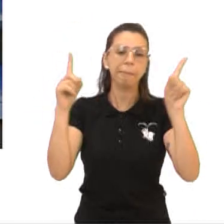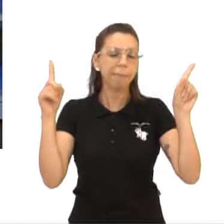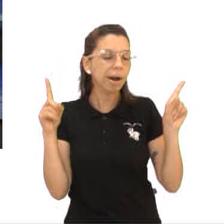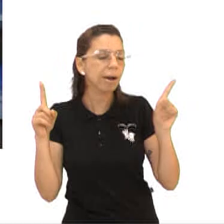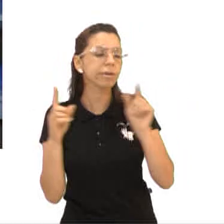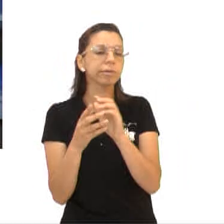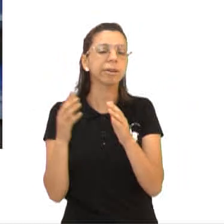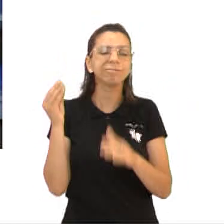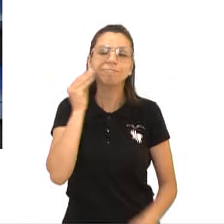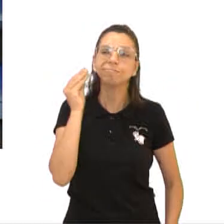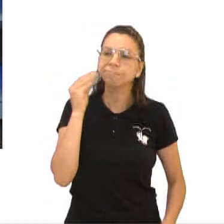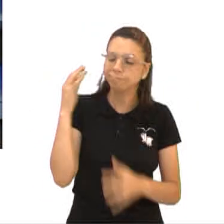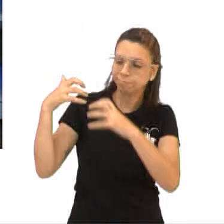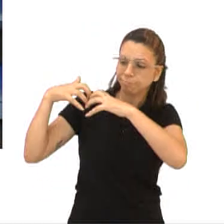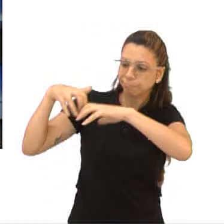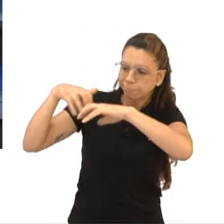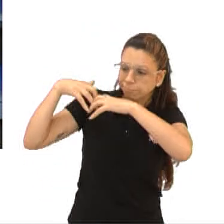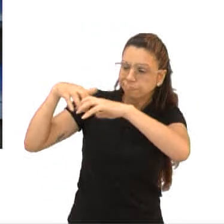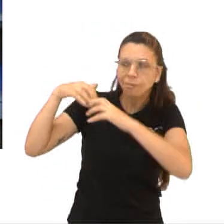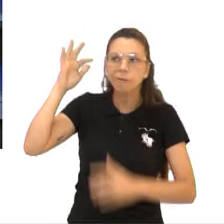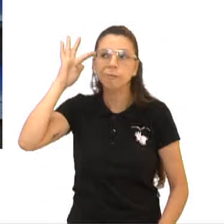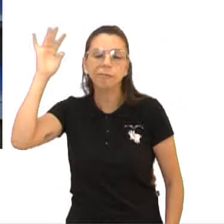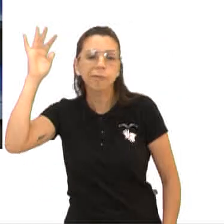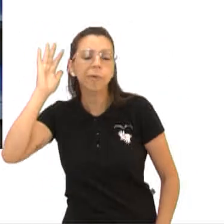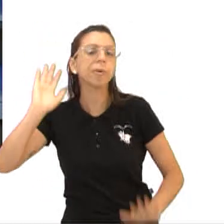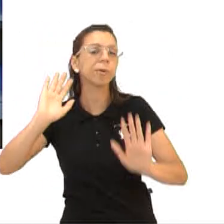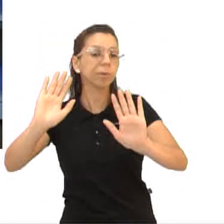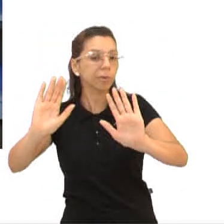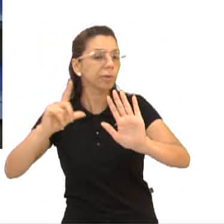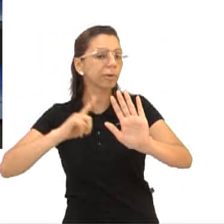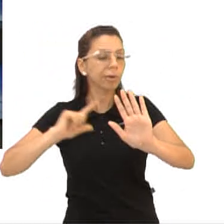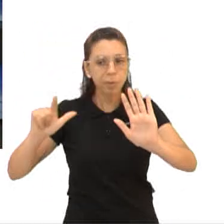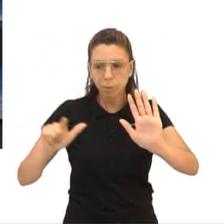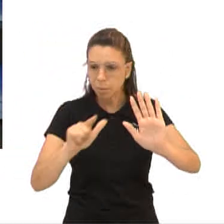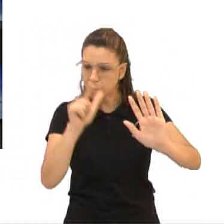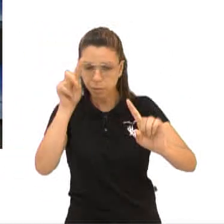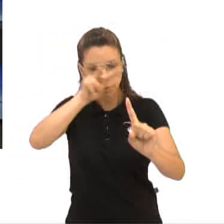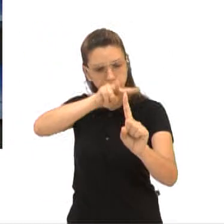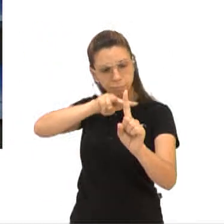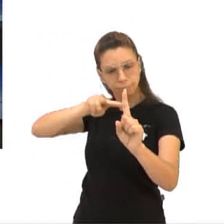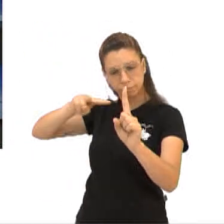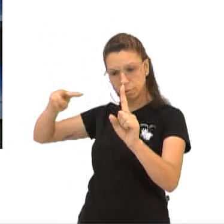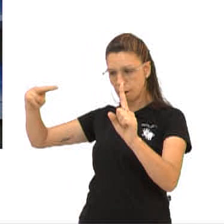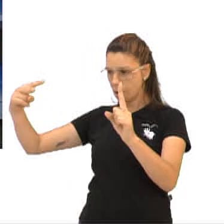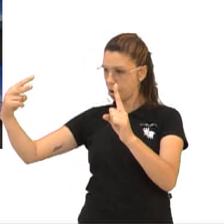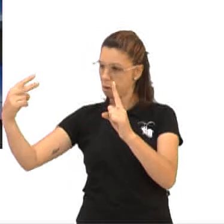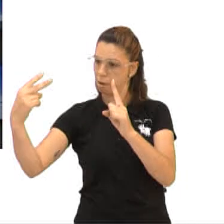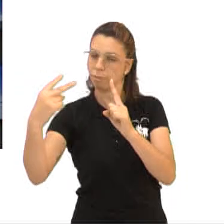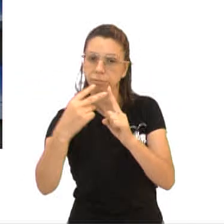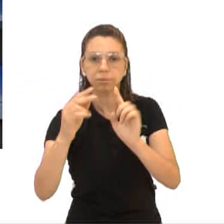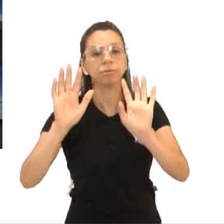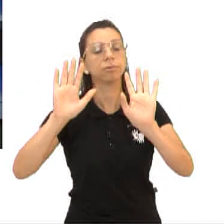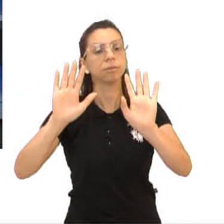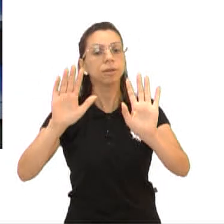tenta refletir a partir da filosofia, você acaba tendo uma outra visão que sai dessa politização